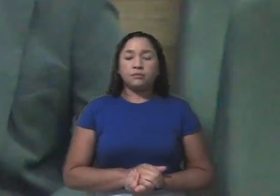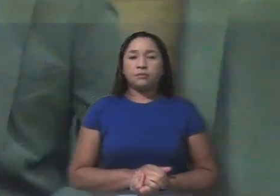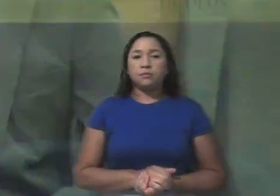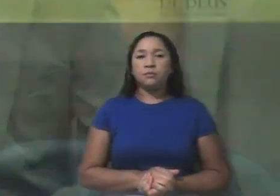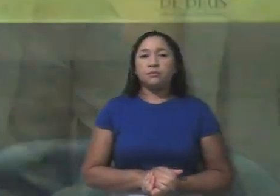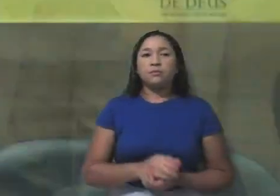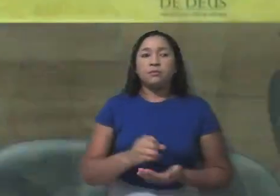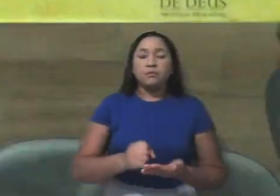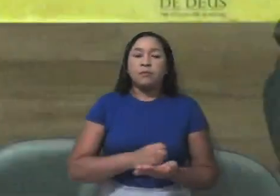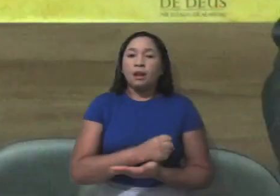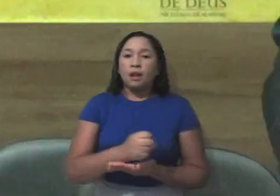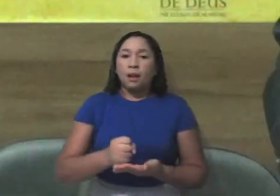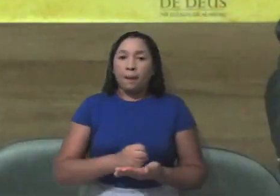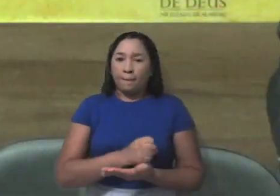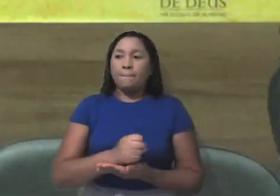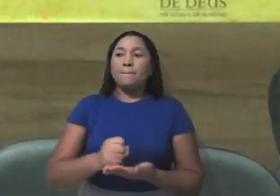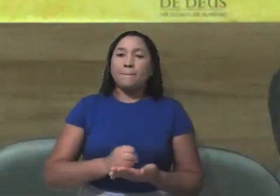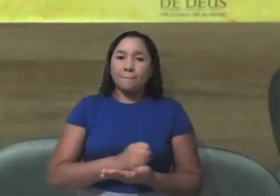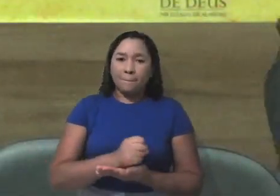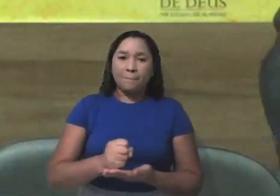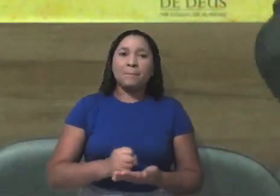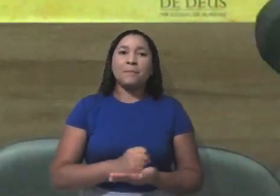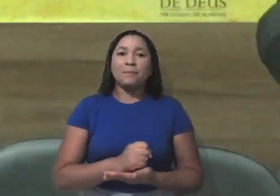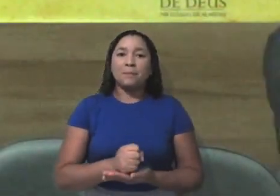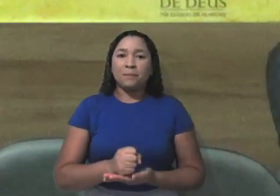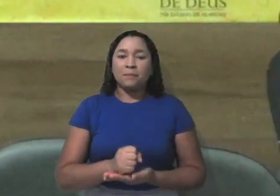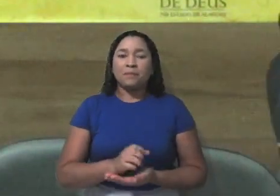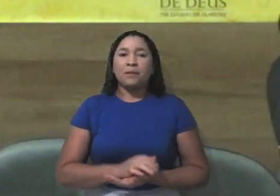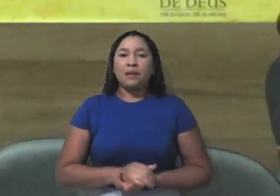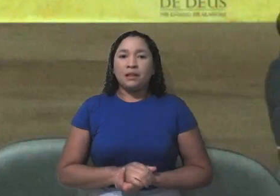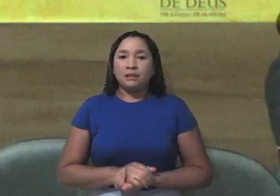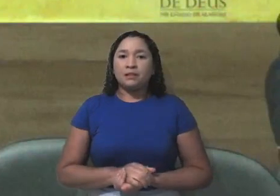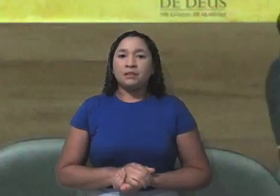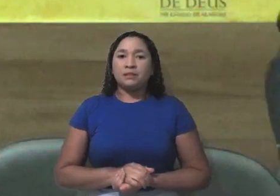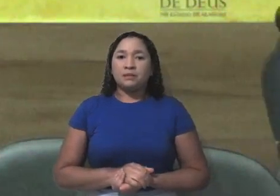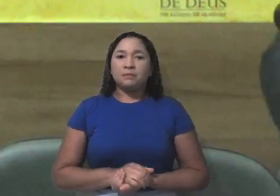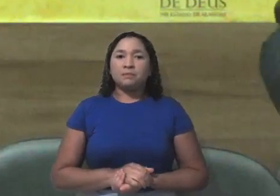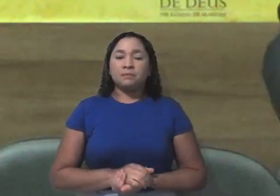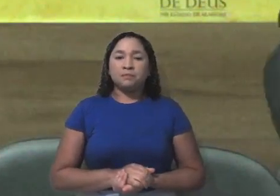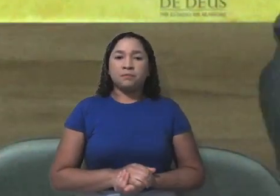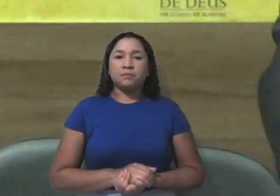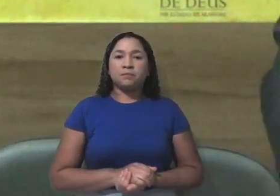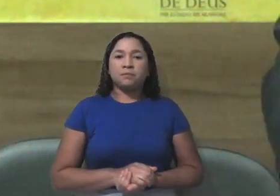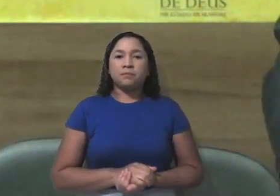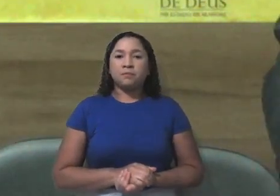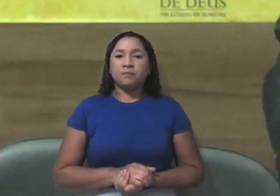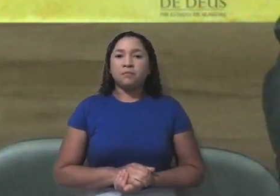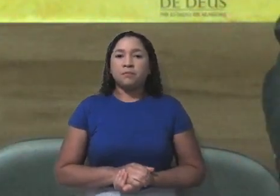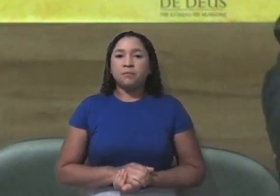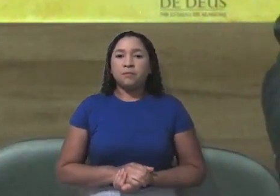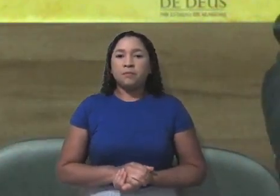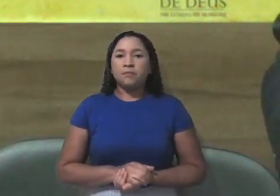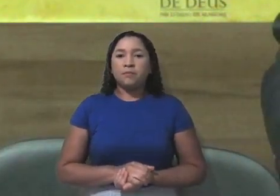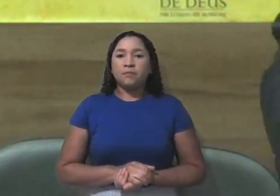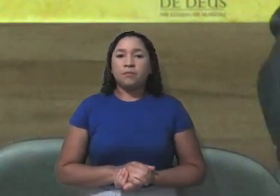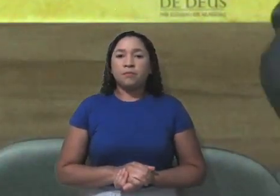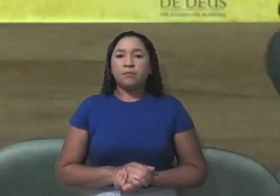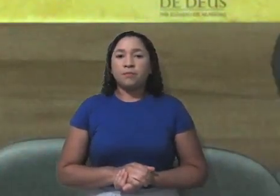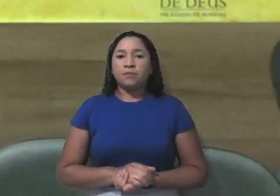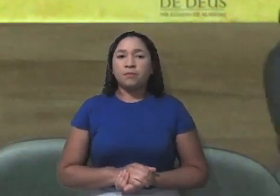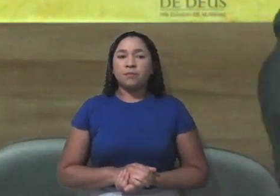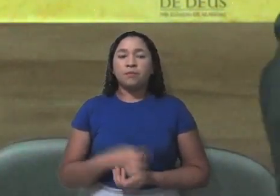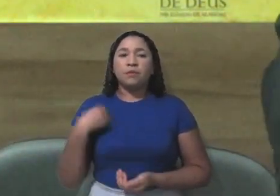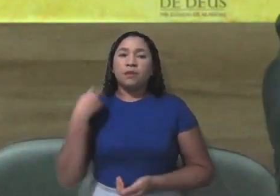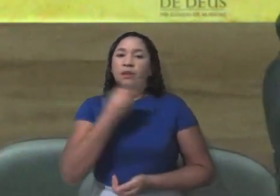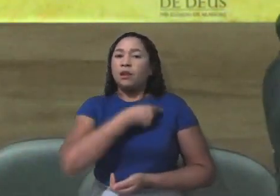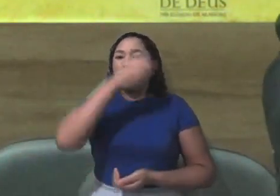A base escatológica em nosso credo. Nós já vimos essa parte. Nós somos pré-tribulacionistas. Nós cremos